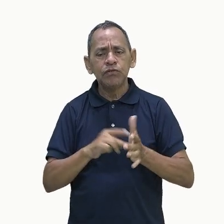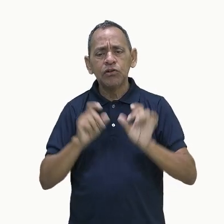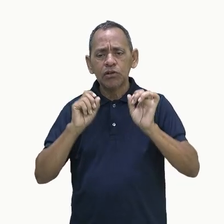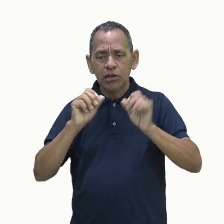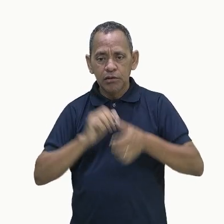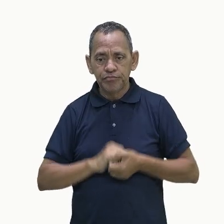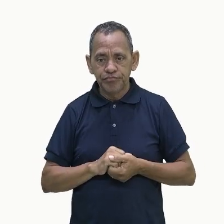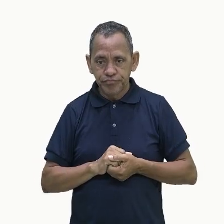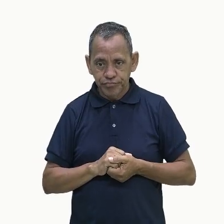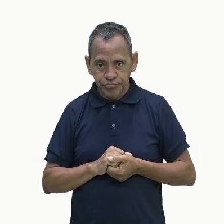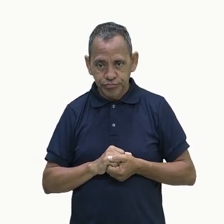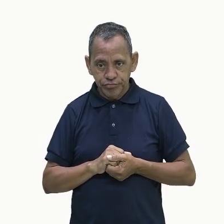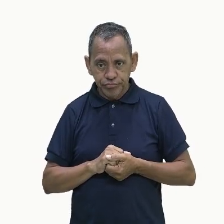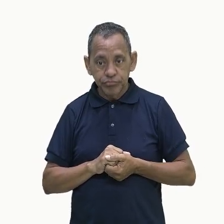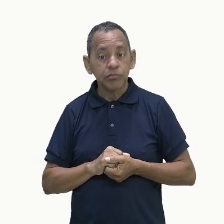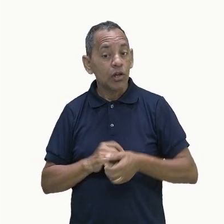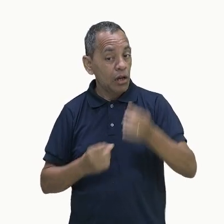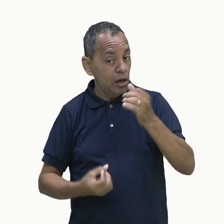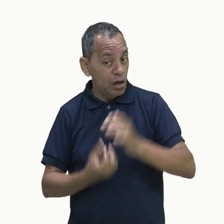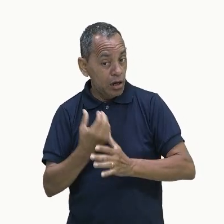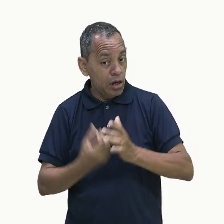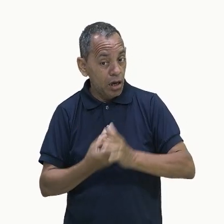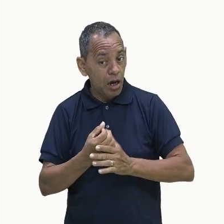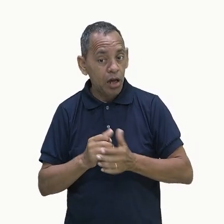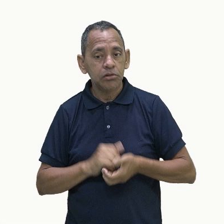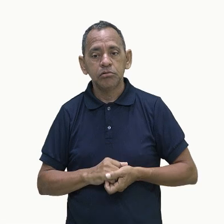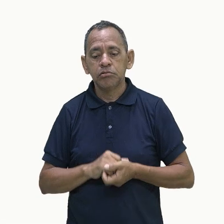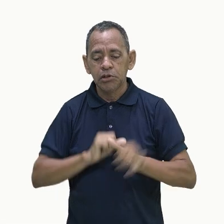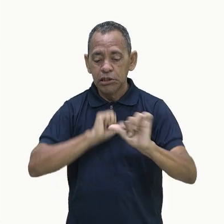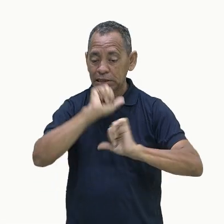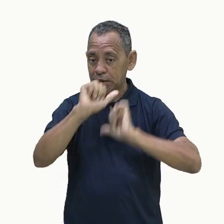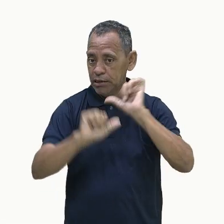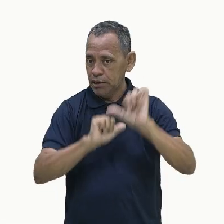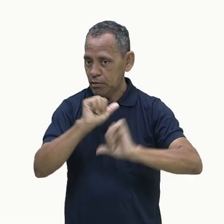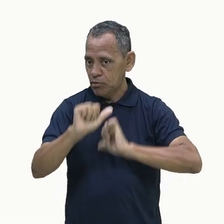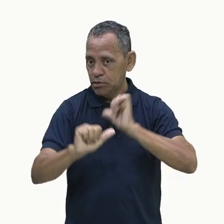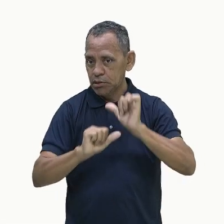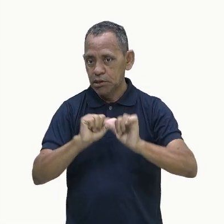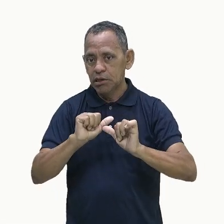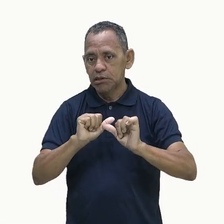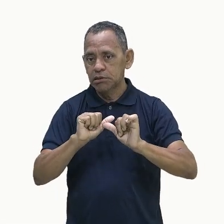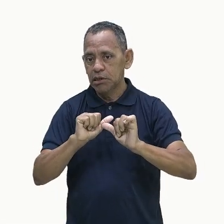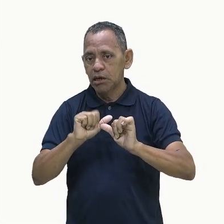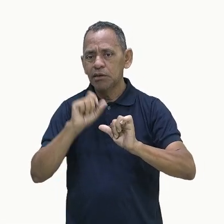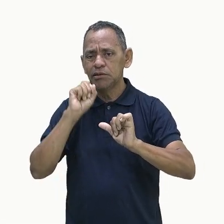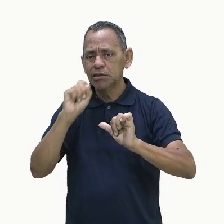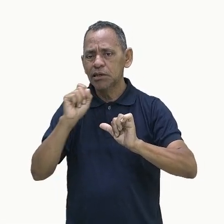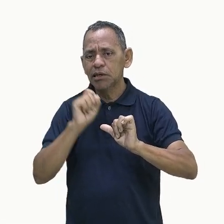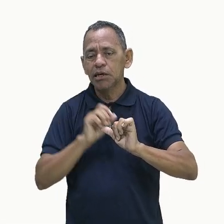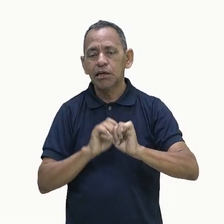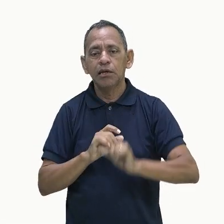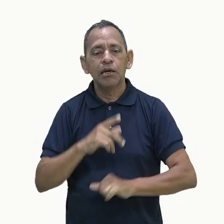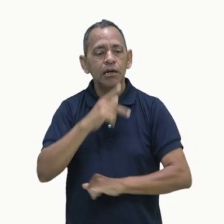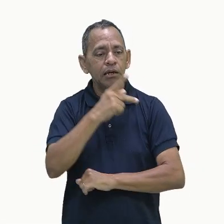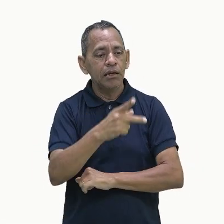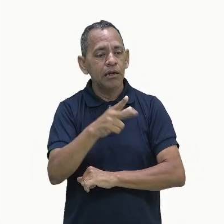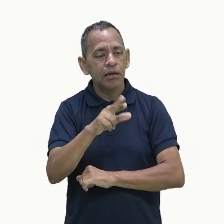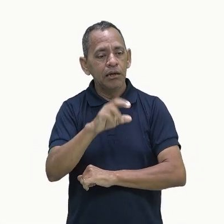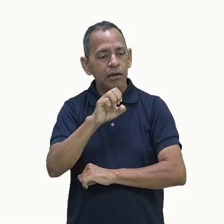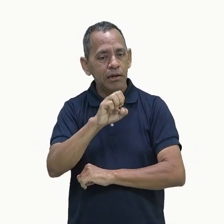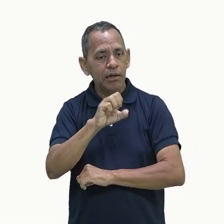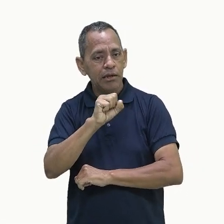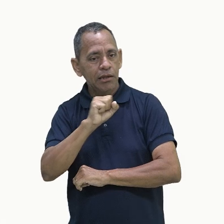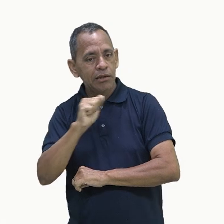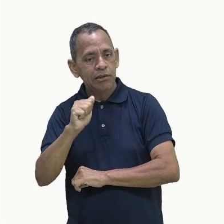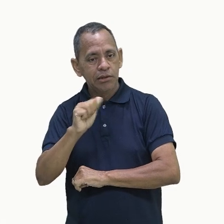Que estabelece que a alteração de pressão... Opa, já apareceu aí uma palavra muito